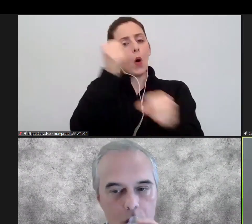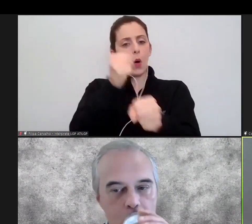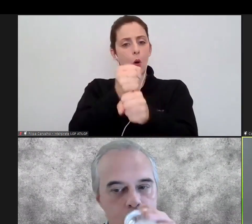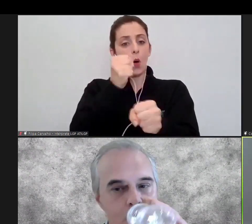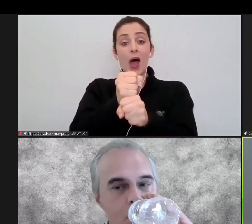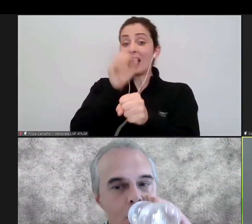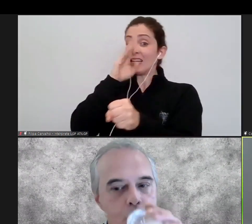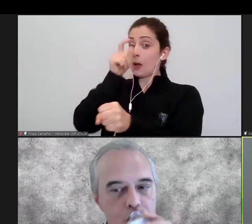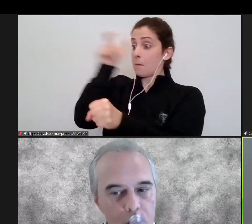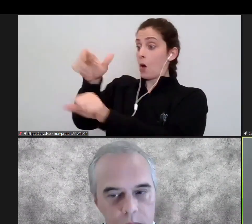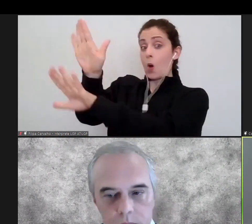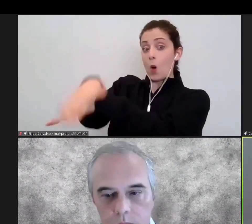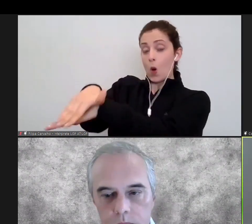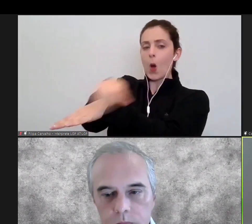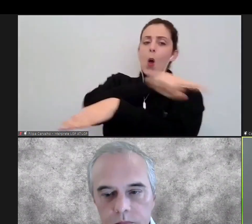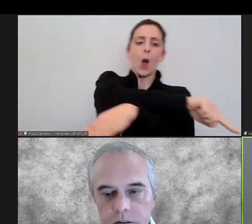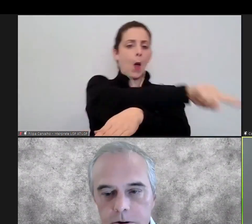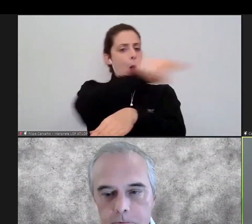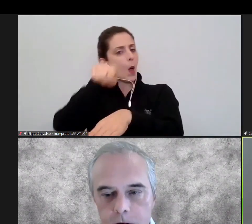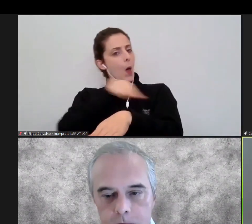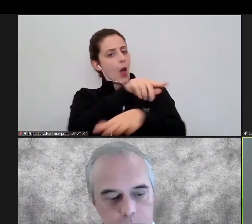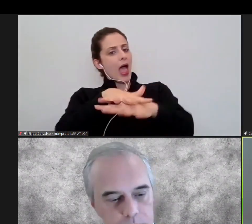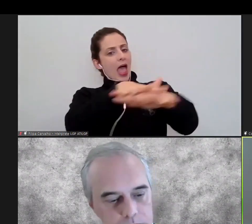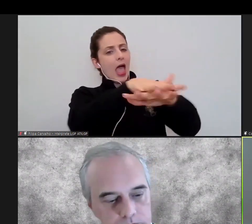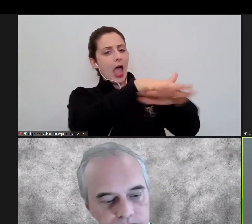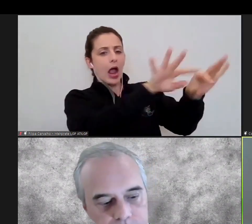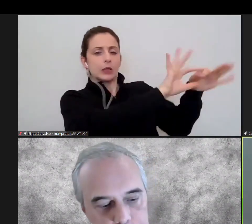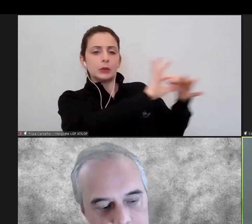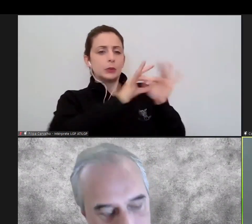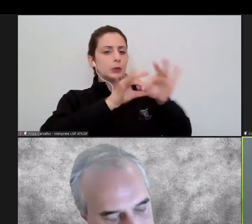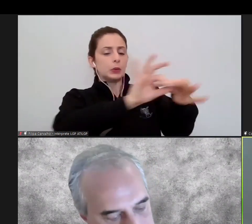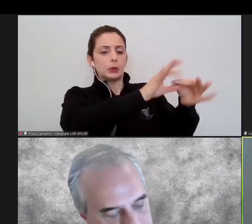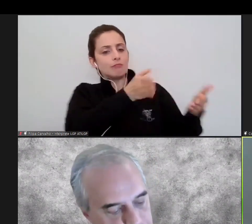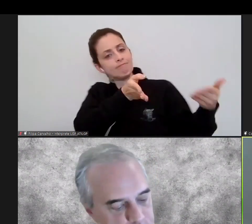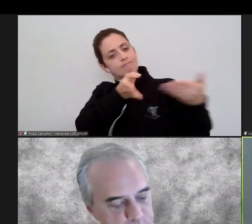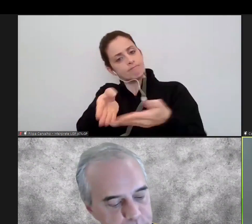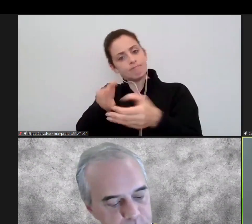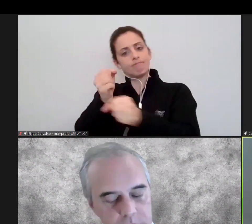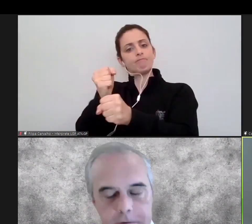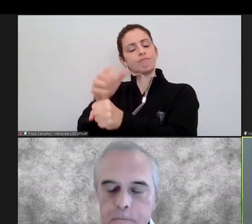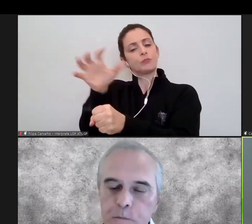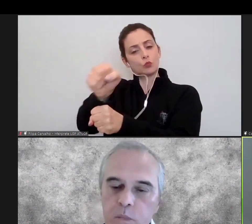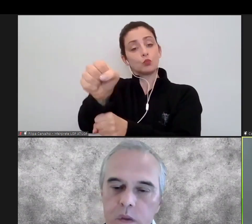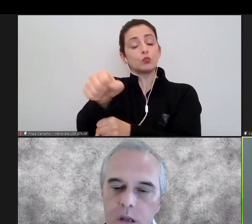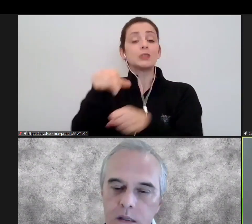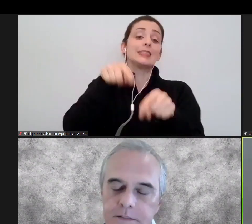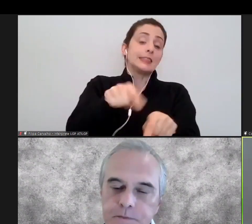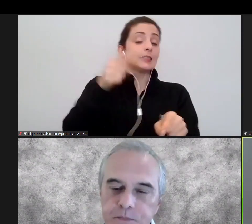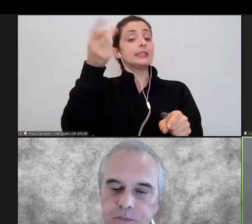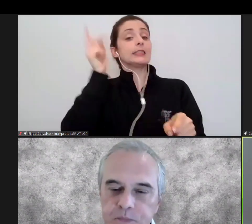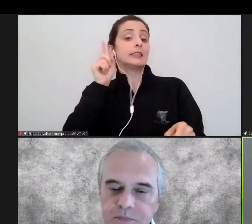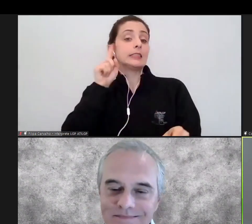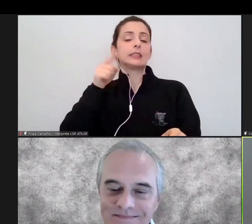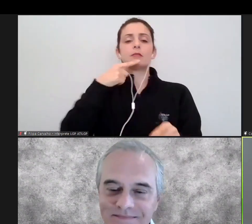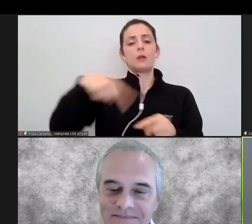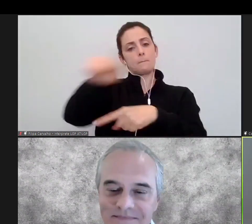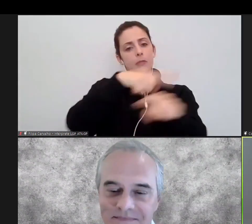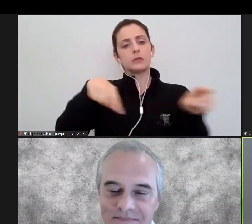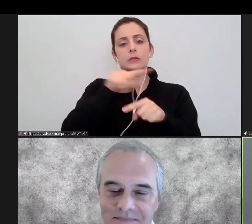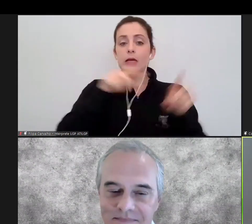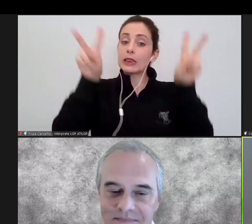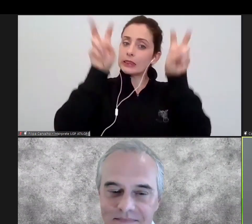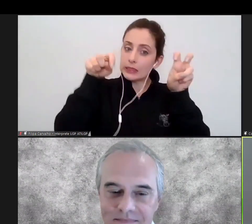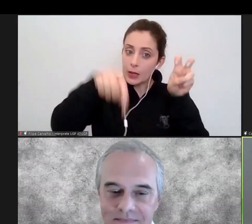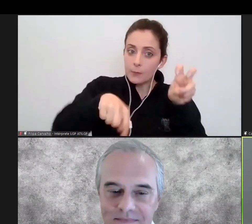Portanto, eu fiz aqui uma breve introdução daquilo que faço, que acho que é importante também para contextualizar. Muito daquilo que irei partilhar hoje com quem nos está a assistir é